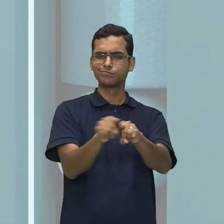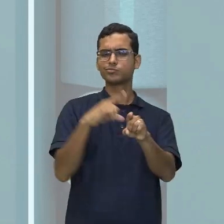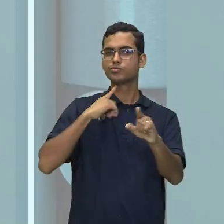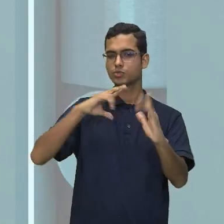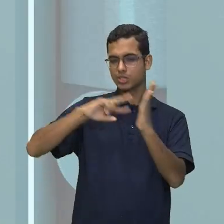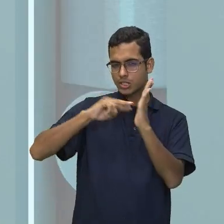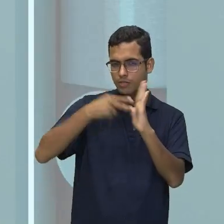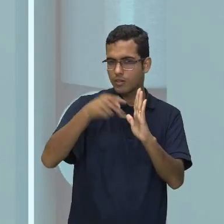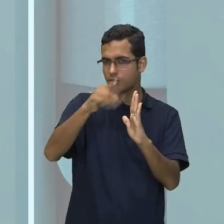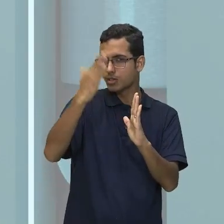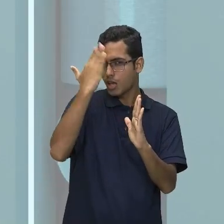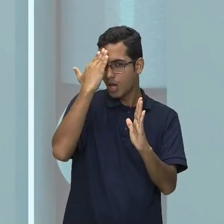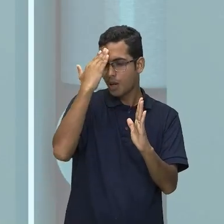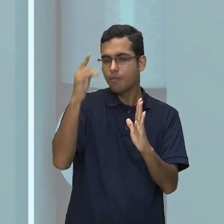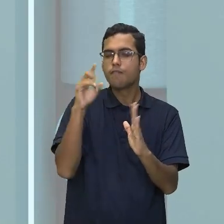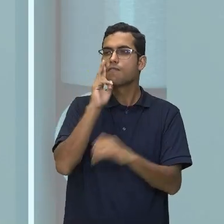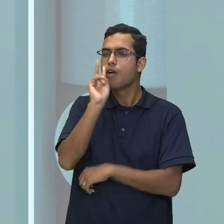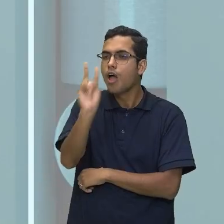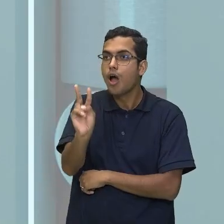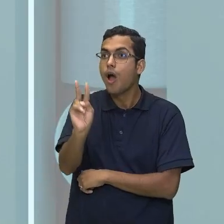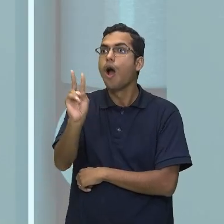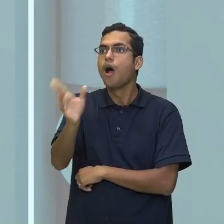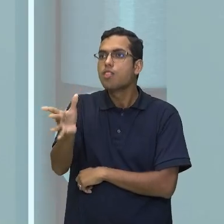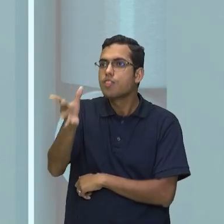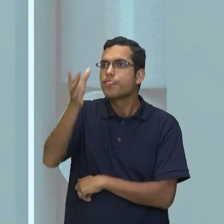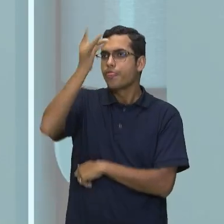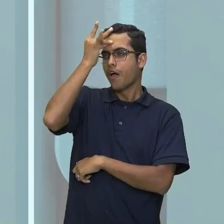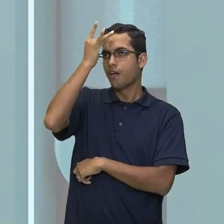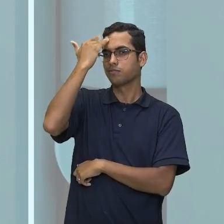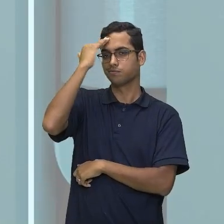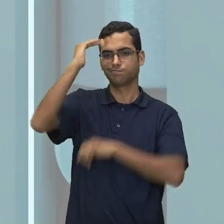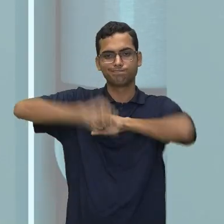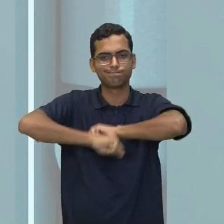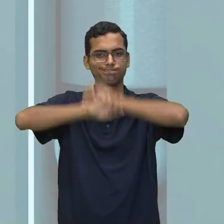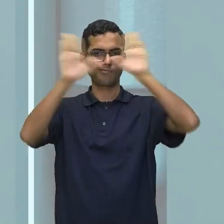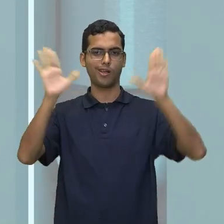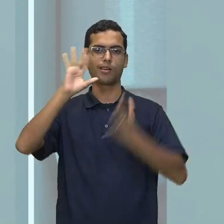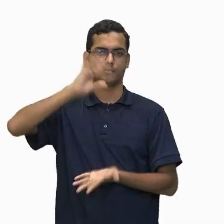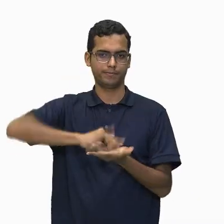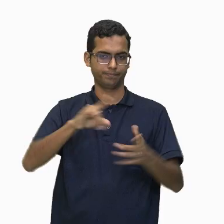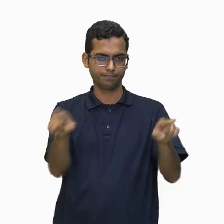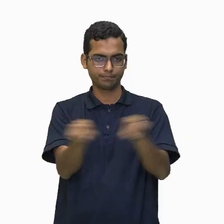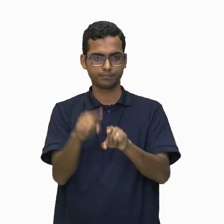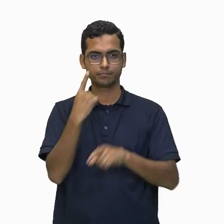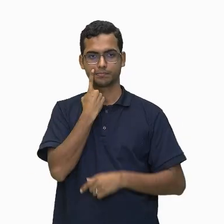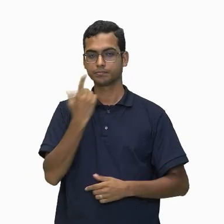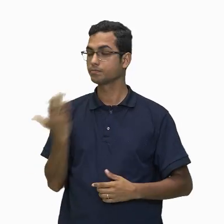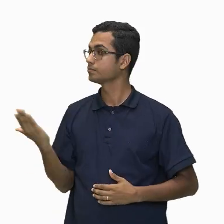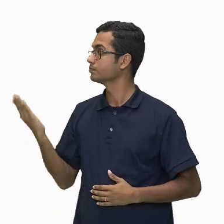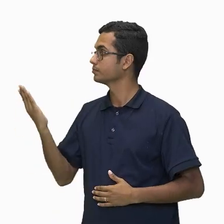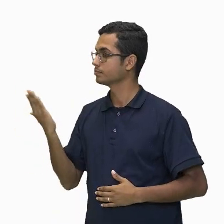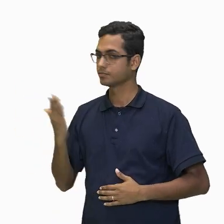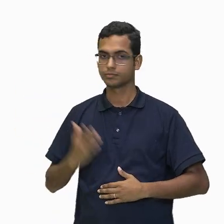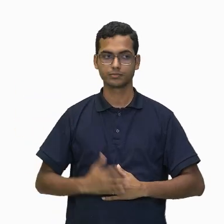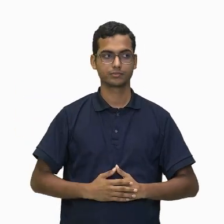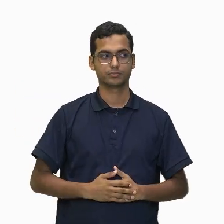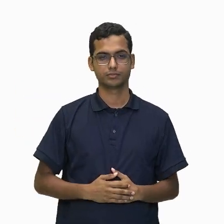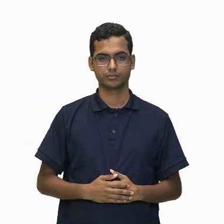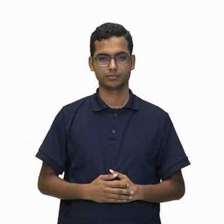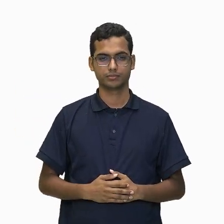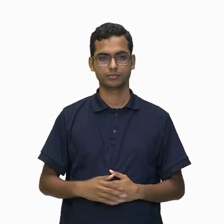treinem, né? E quando vocês virem por aí, saber o que eles significam. Então, vamos lá? Então, nós temos